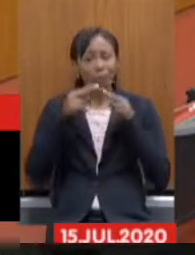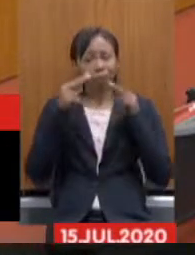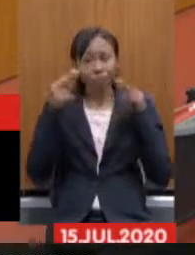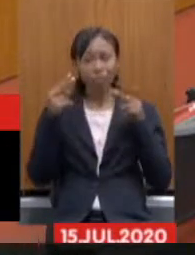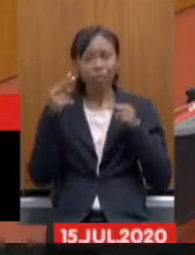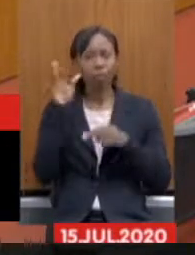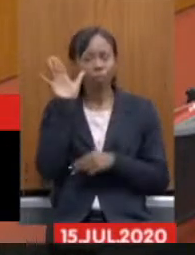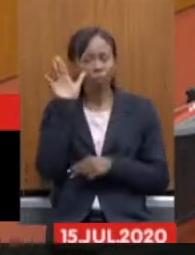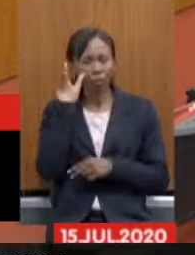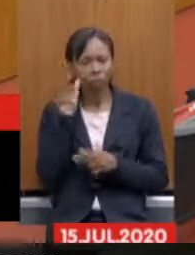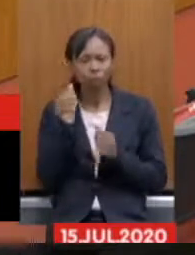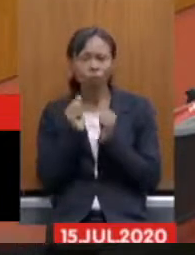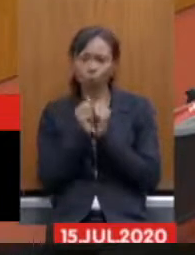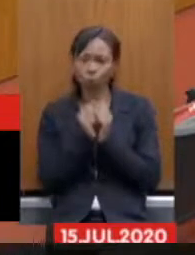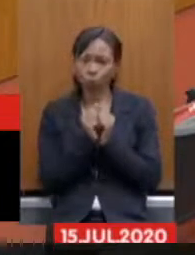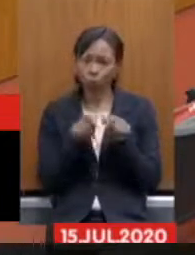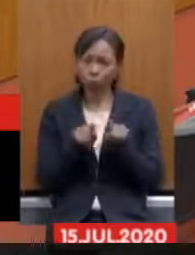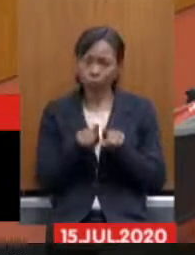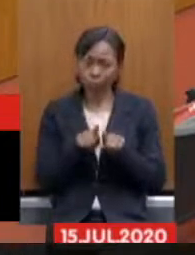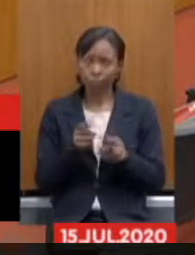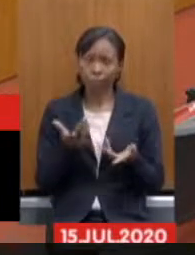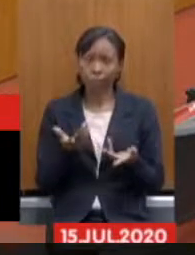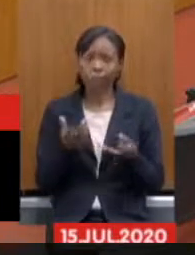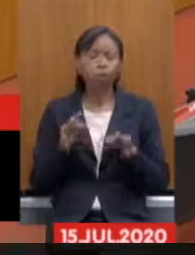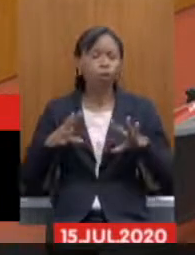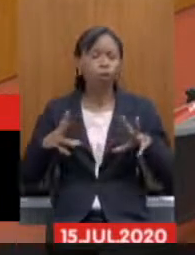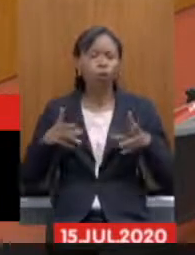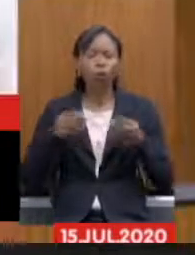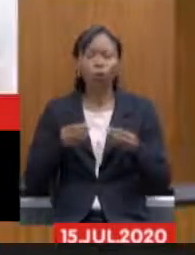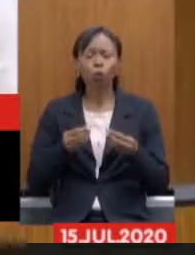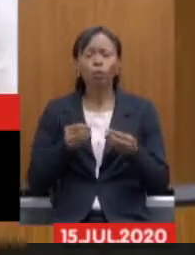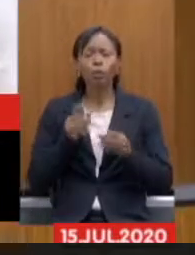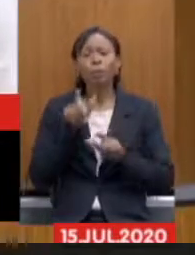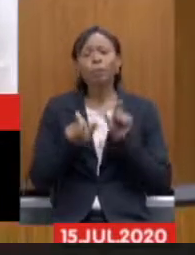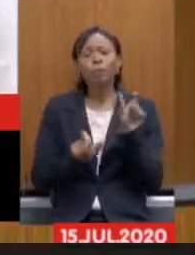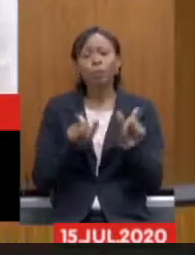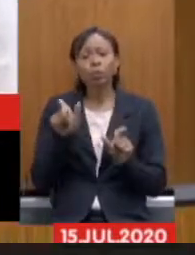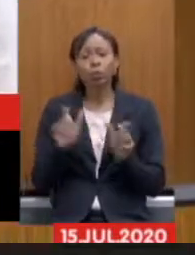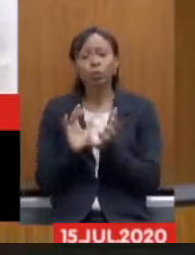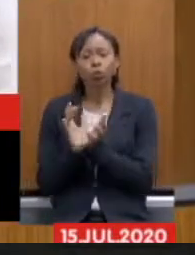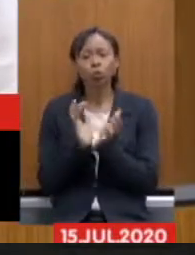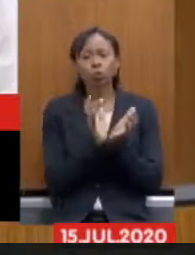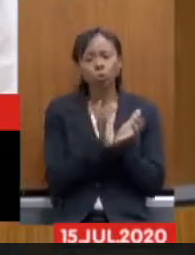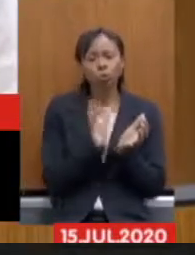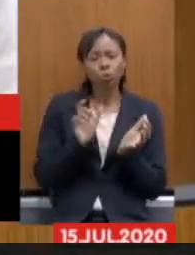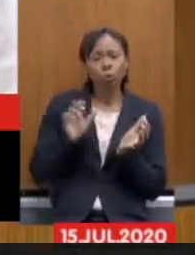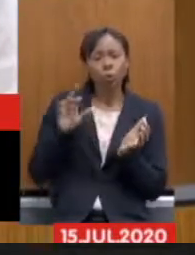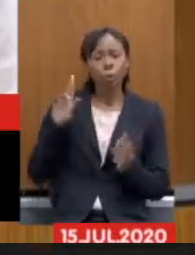nos acompanhando todos os representantes aqui de